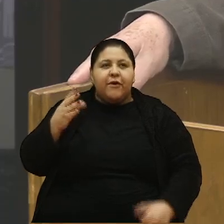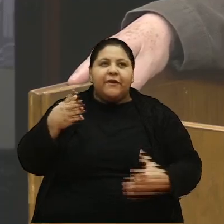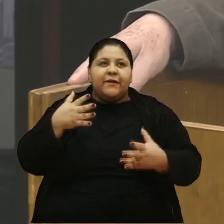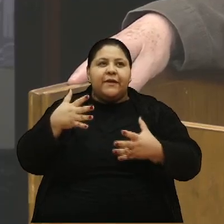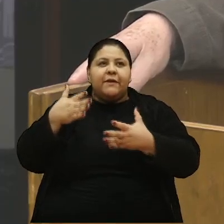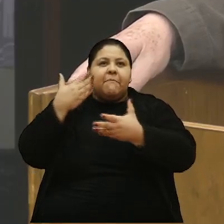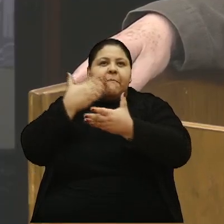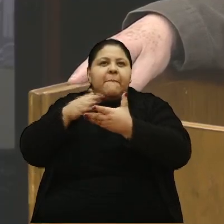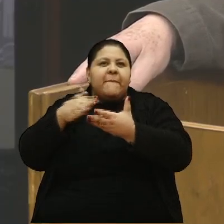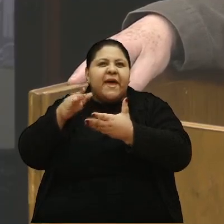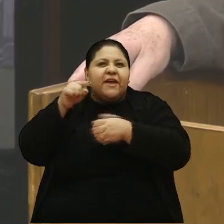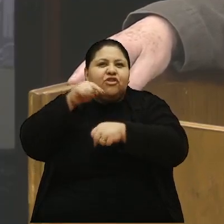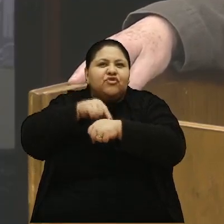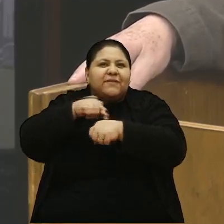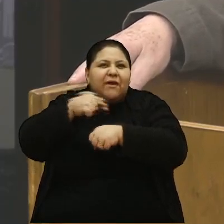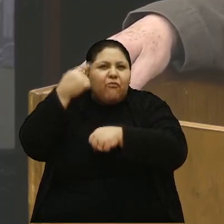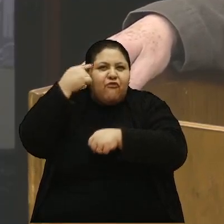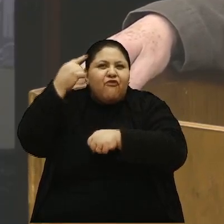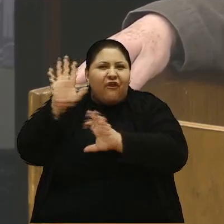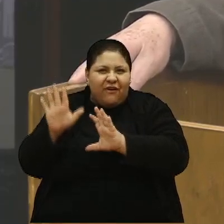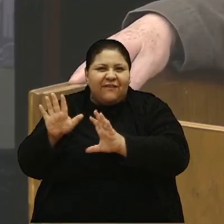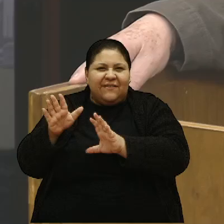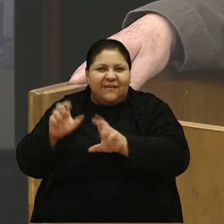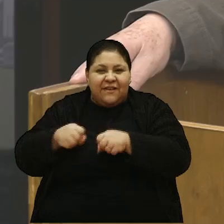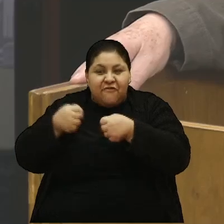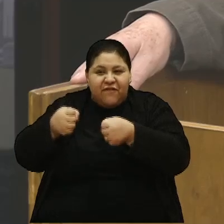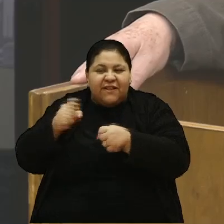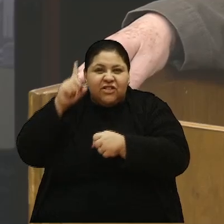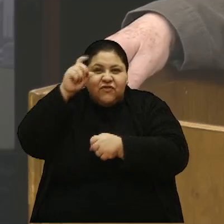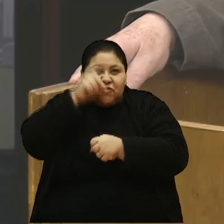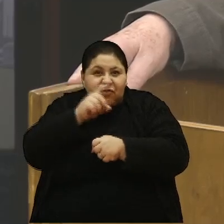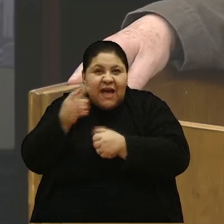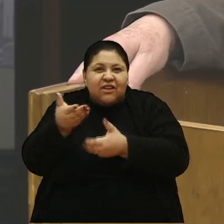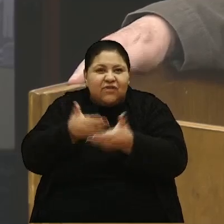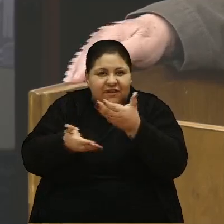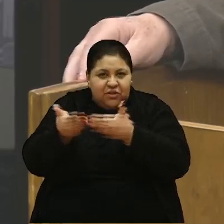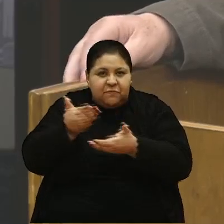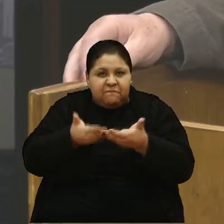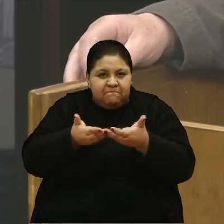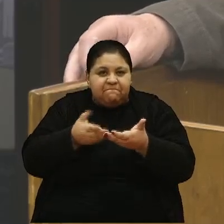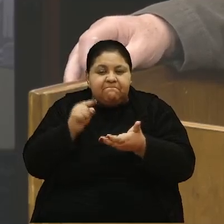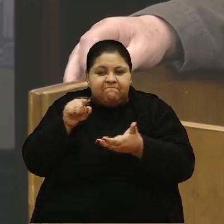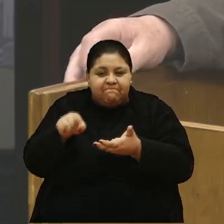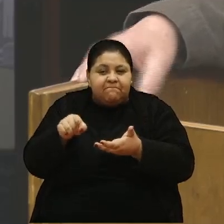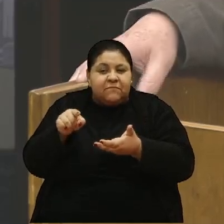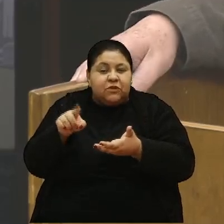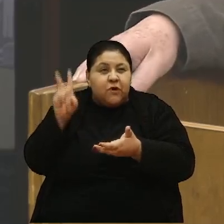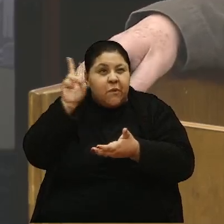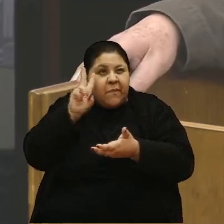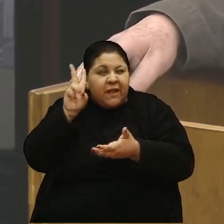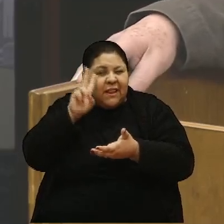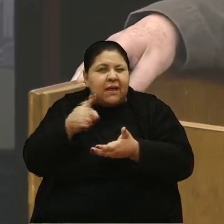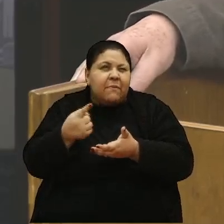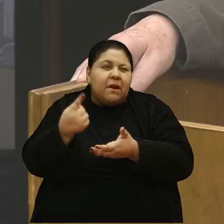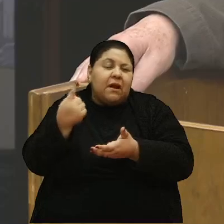enfrenta ali muita dificuldade do ponto de vista do atendimento. E isso me remete,